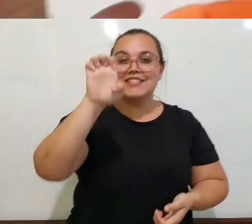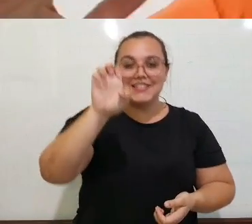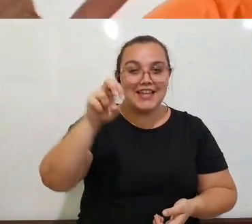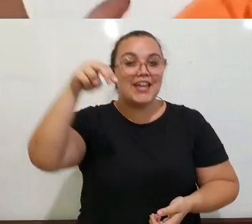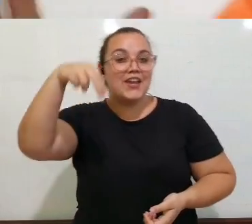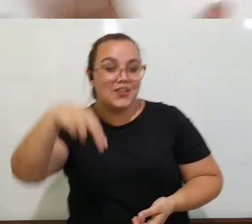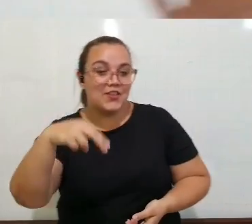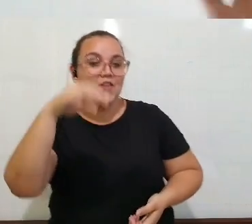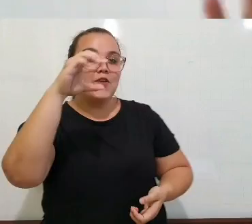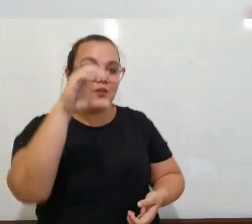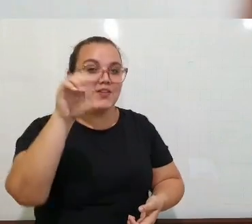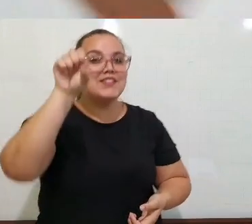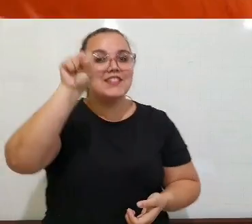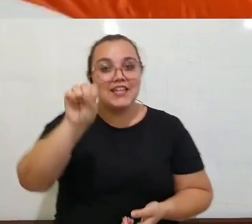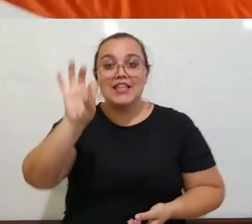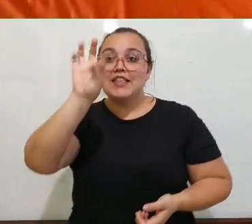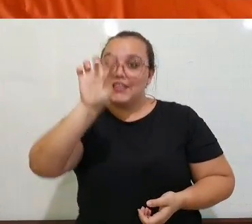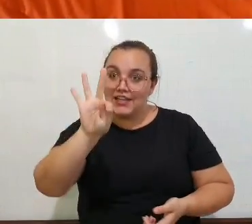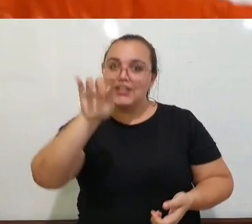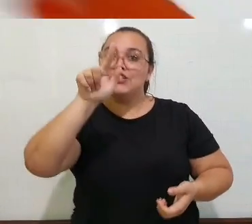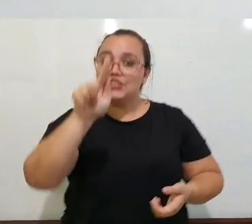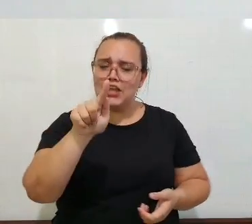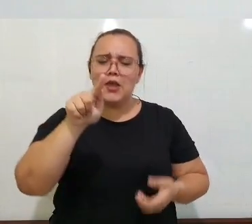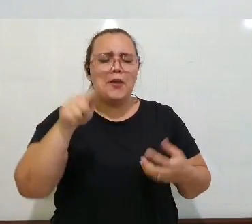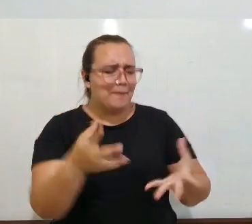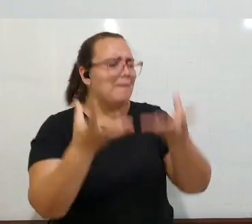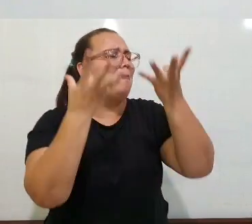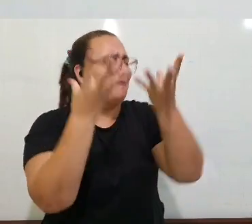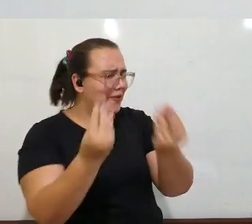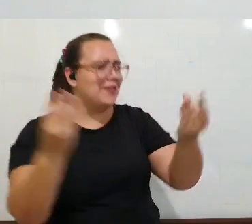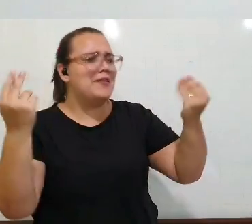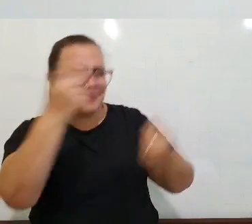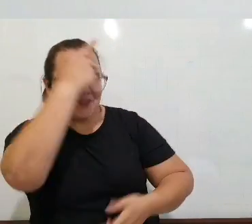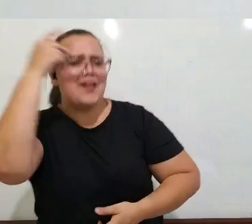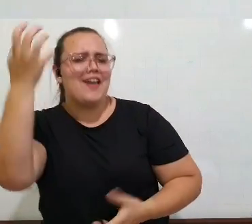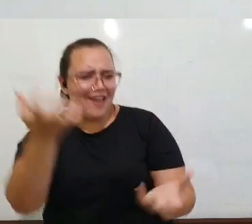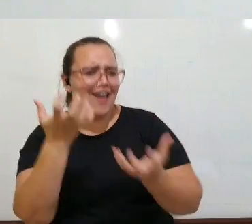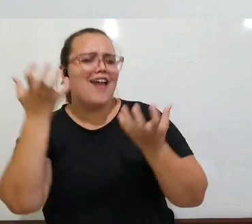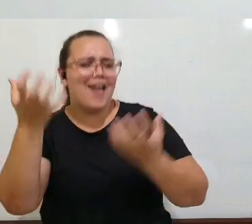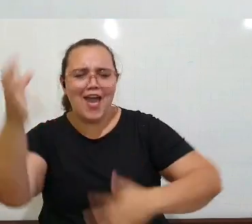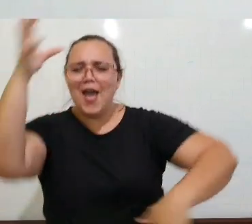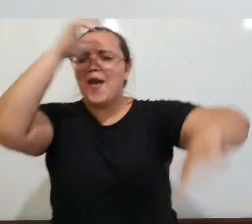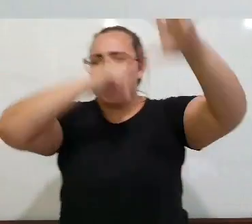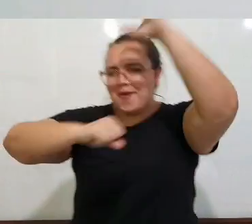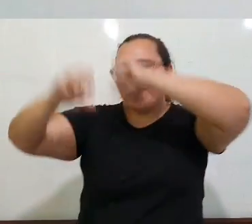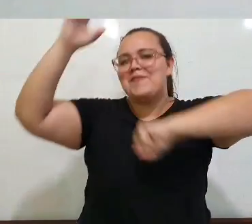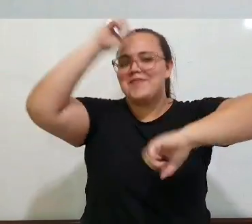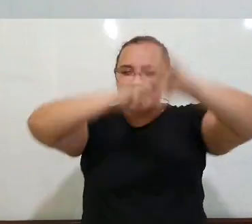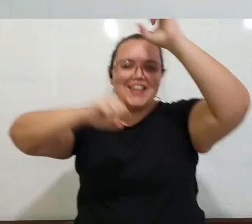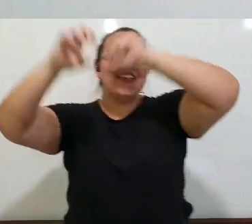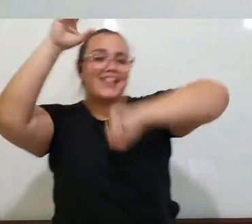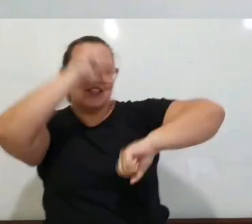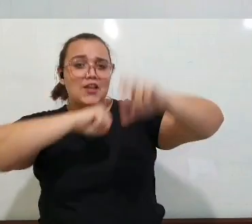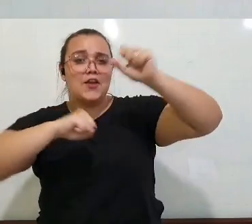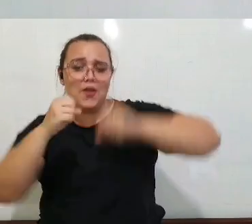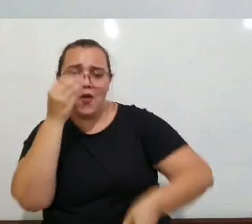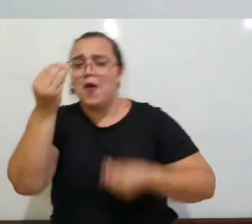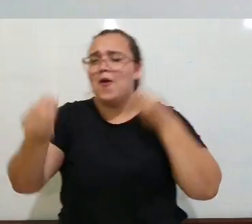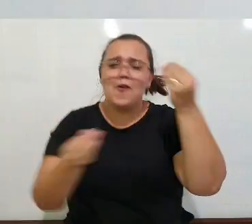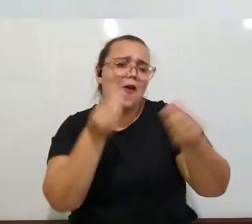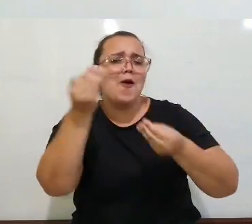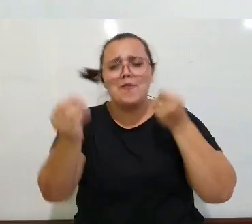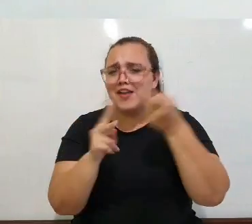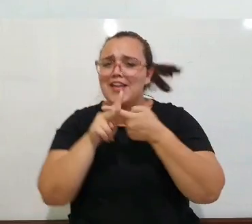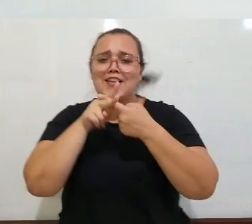Seno, cosseno, tangente. Tem tanta gente querendo aprender as